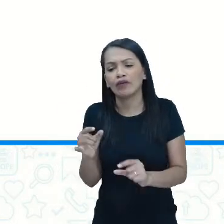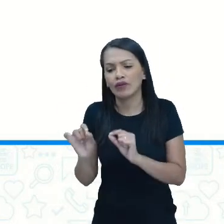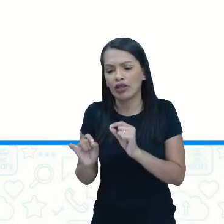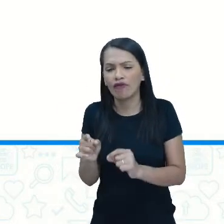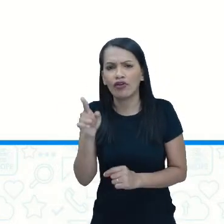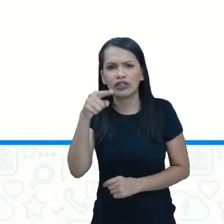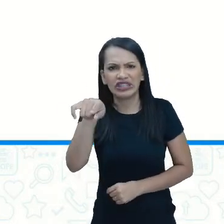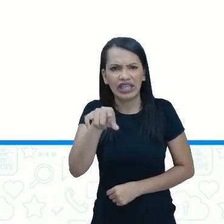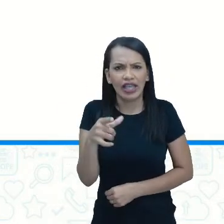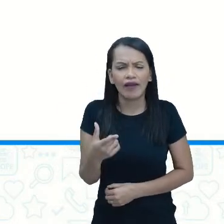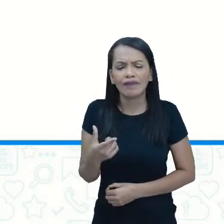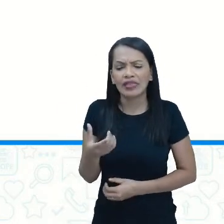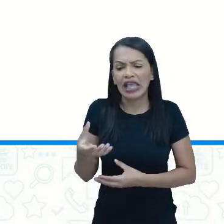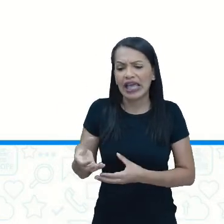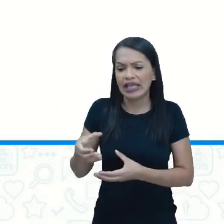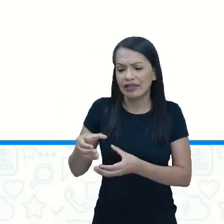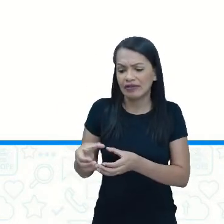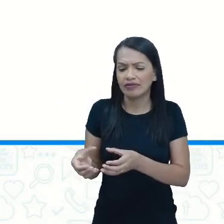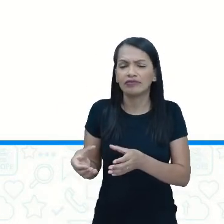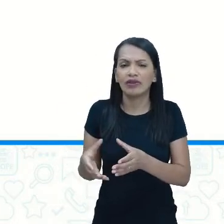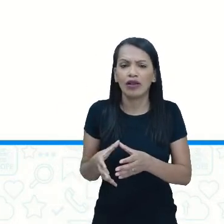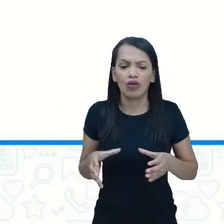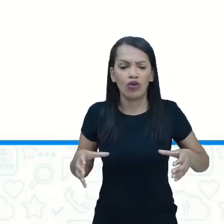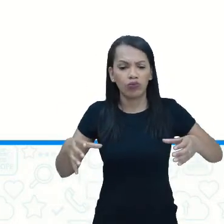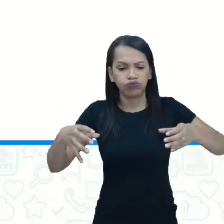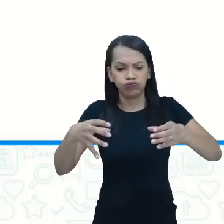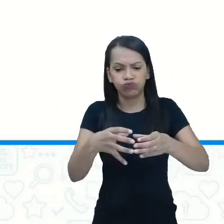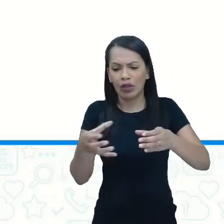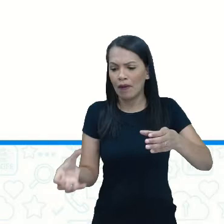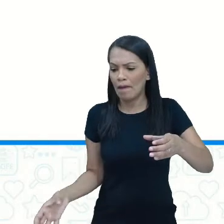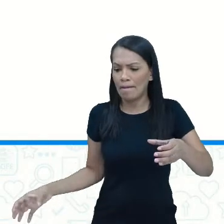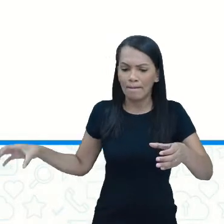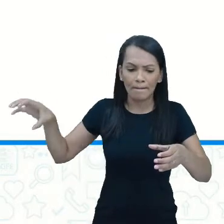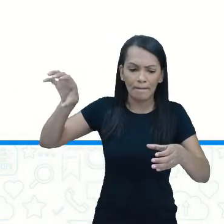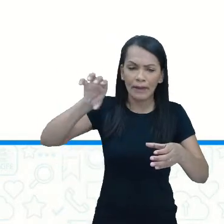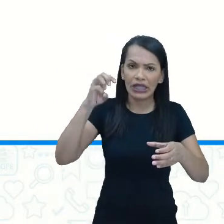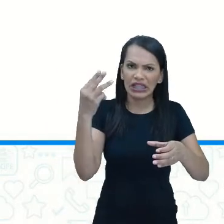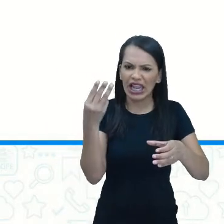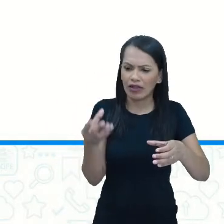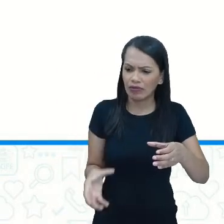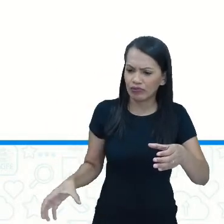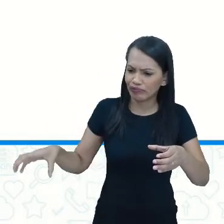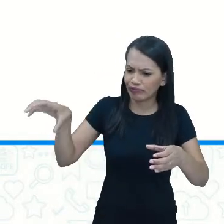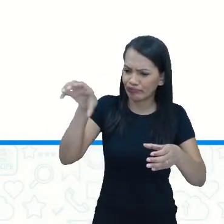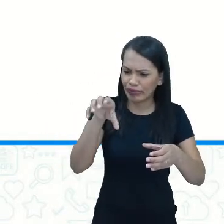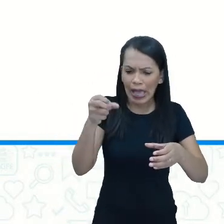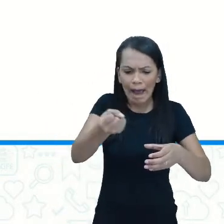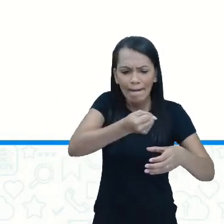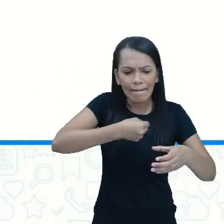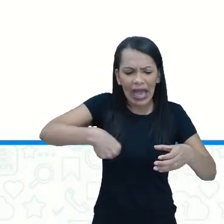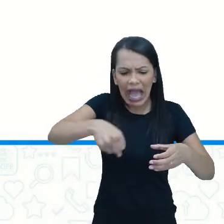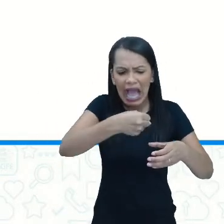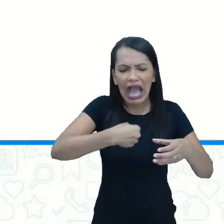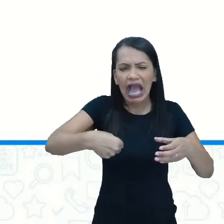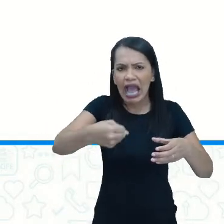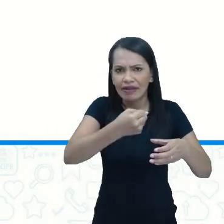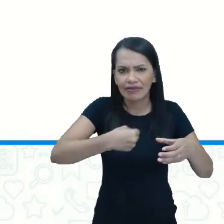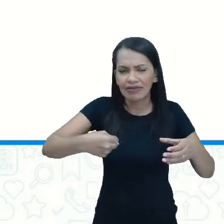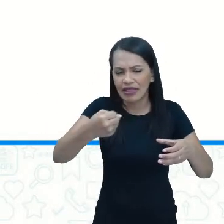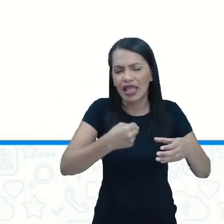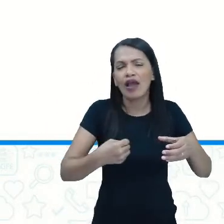3 xícaras de farinha de trigo, bata 4 ovos, ligue